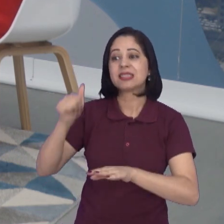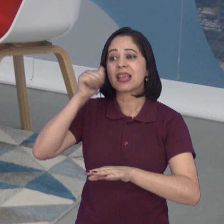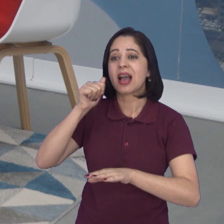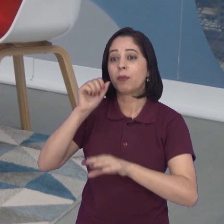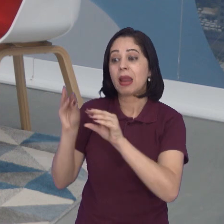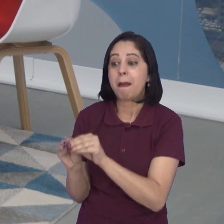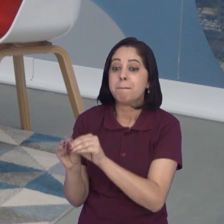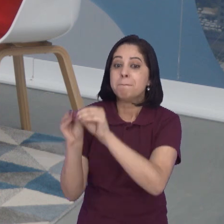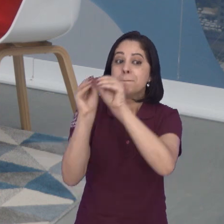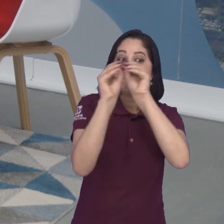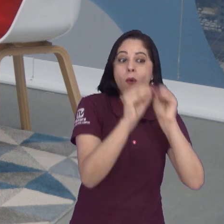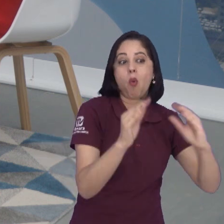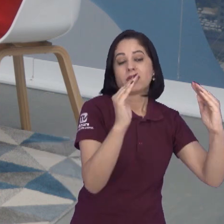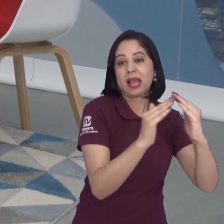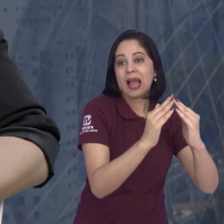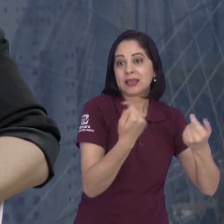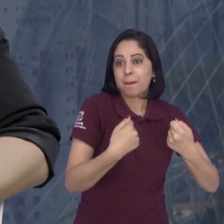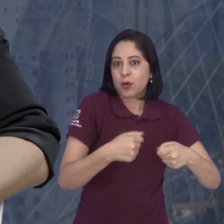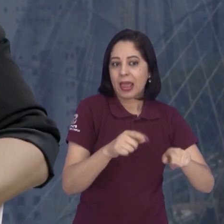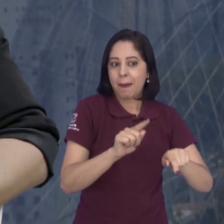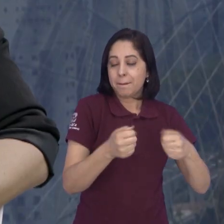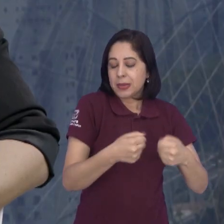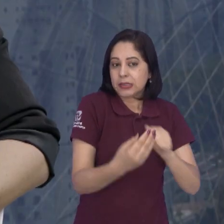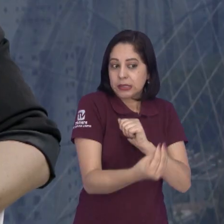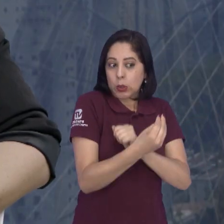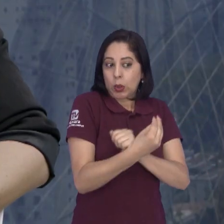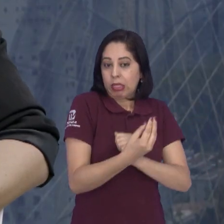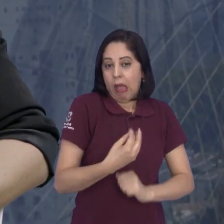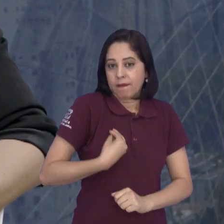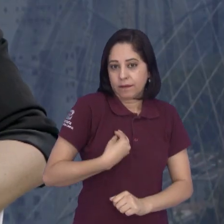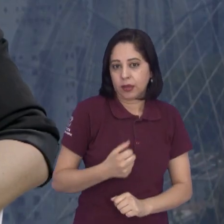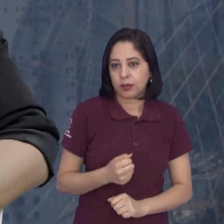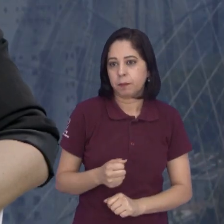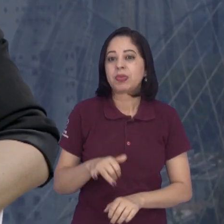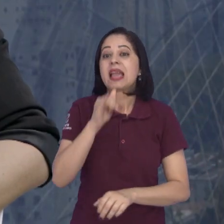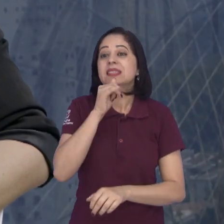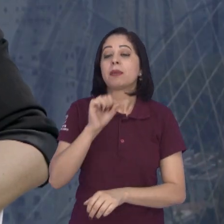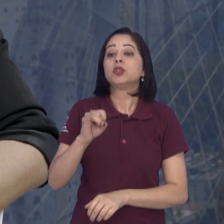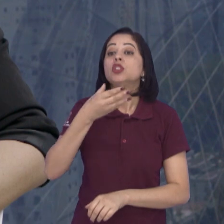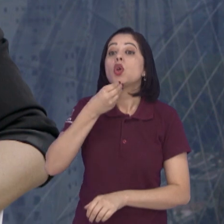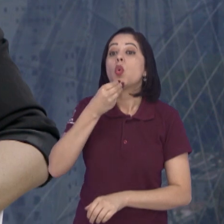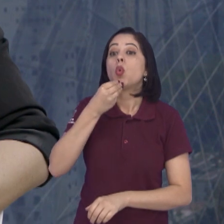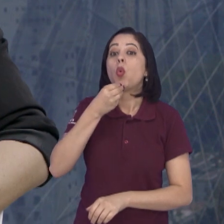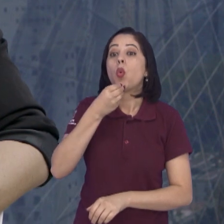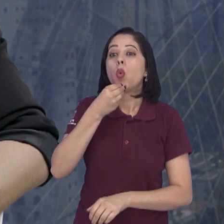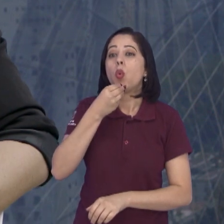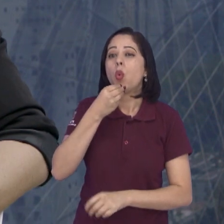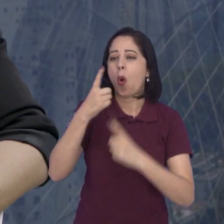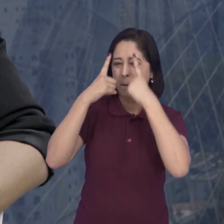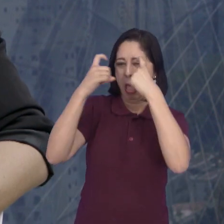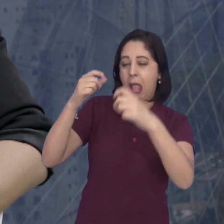e tal, de uma forma de preservar a vida dela. Né? No caso de um agressor que esteja foragido, por um exemplo. Né? Então, por isso